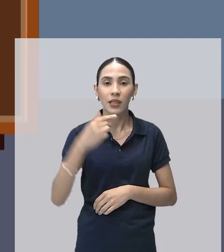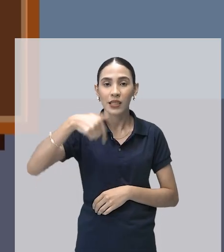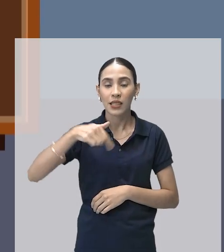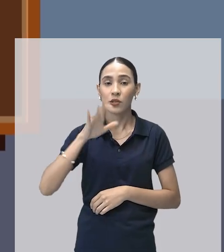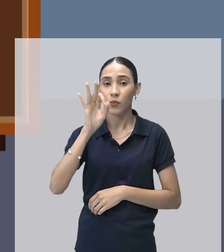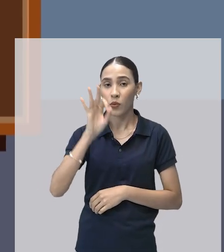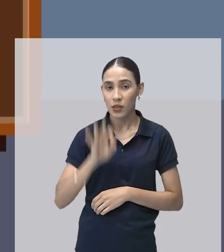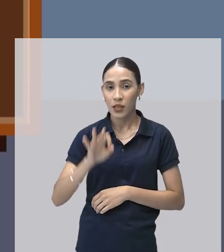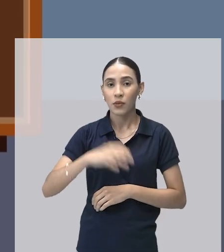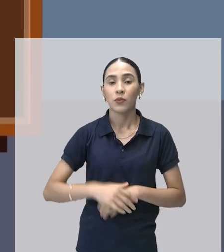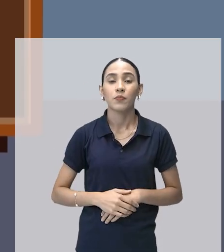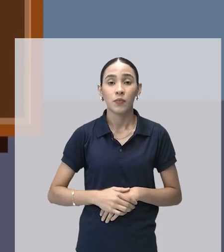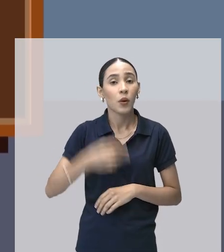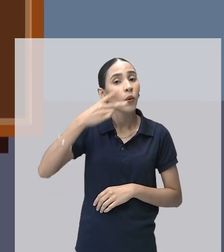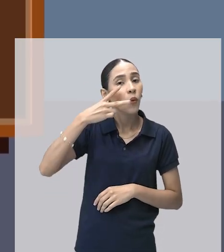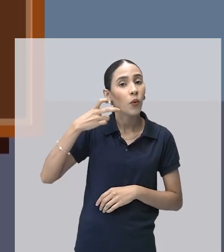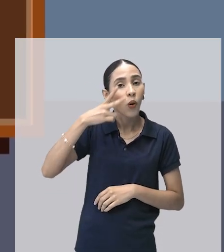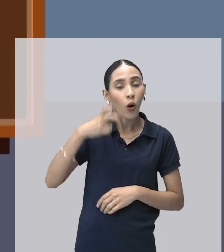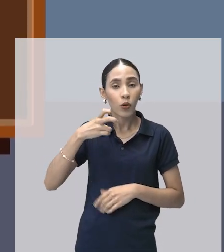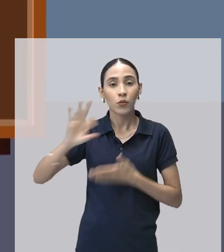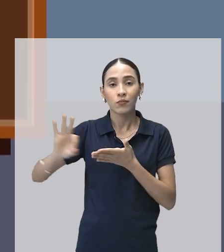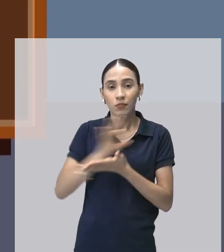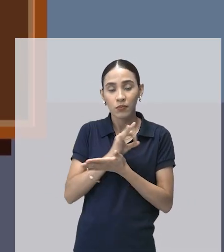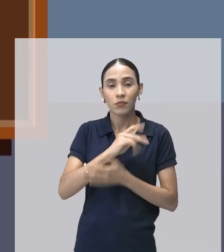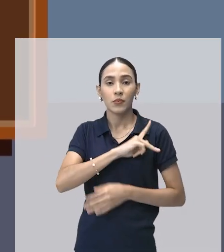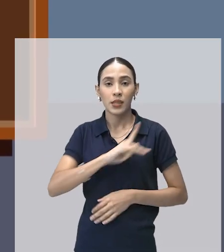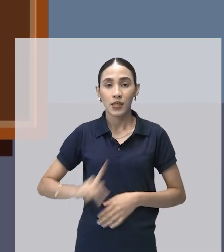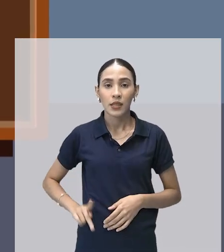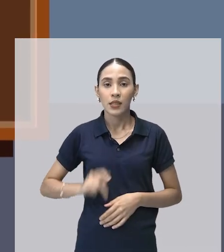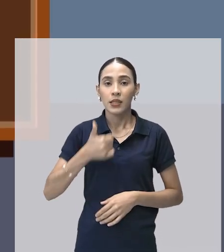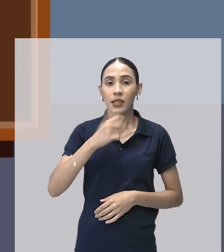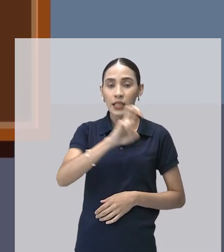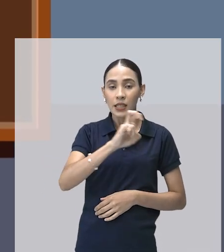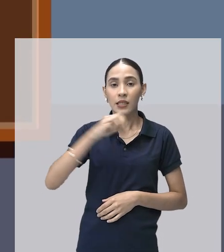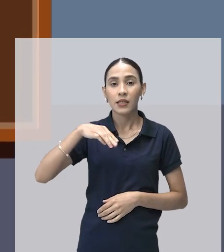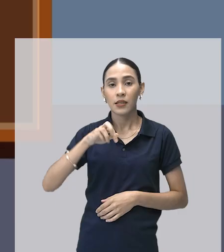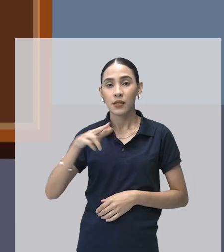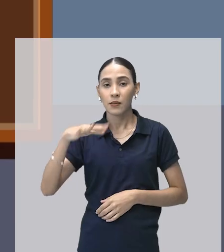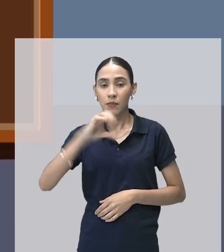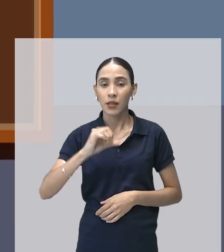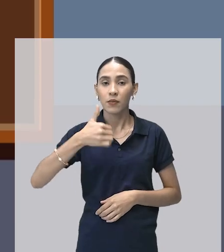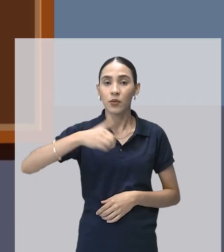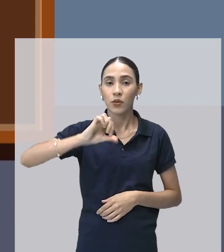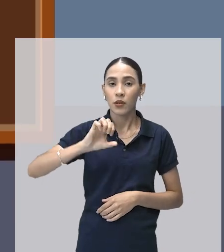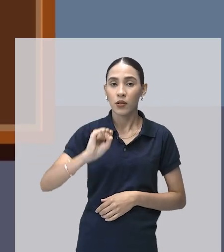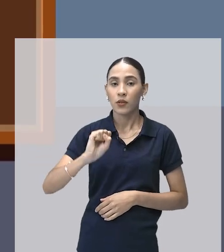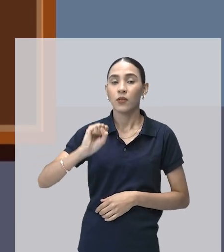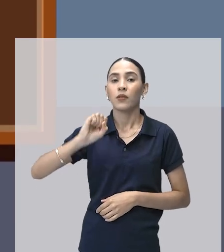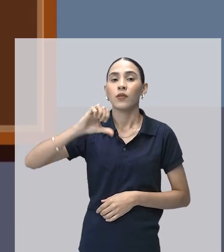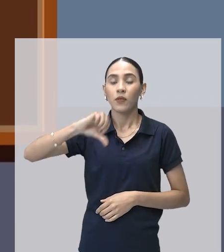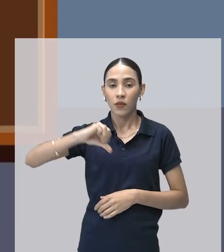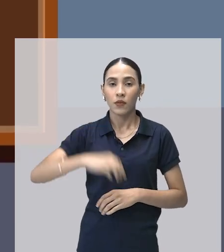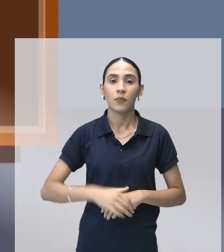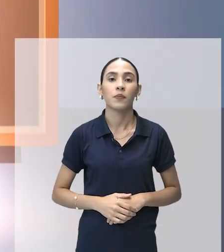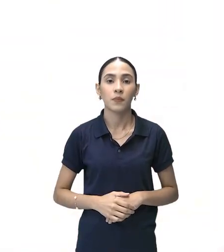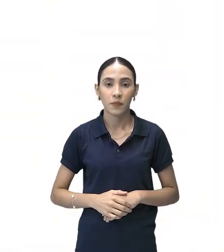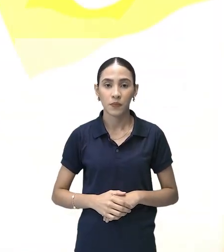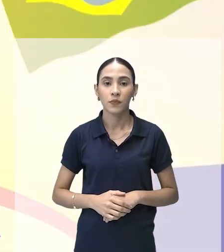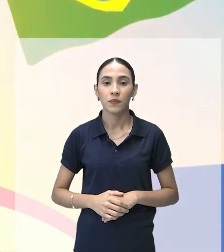47%. Collor tomou posse como presidente em 15 de março de 1990.